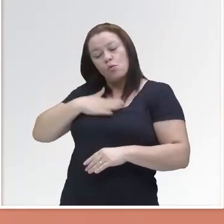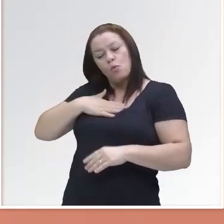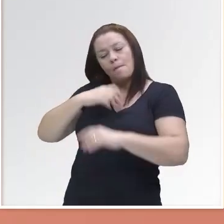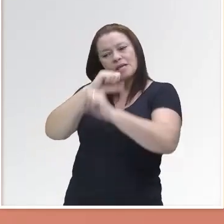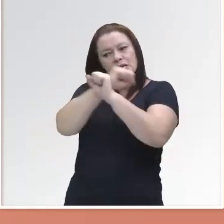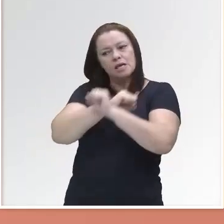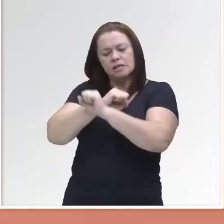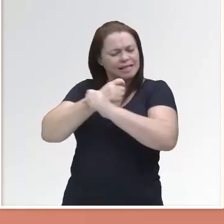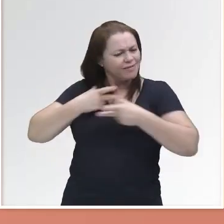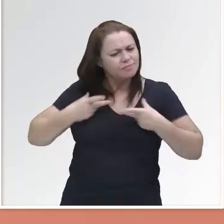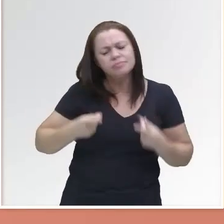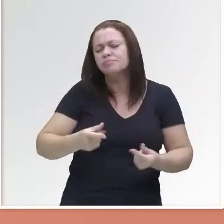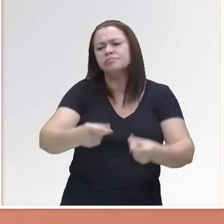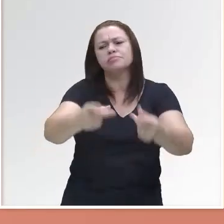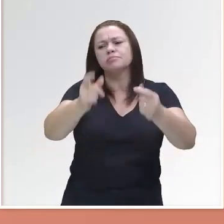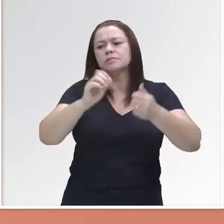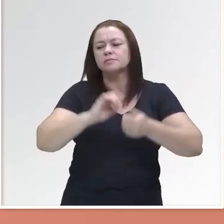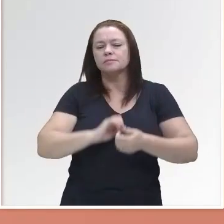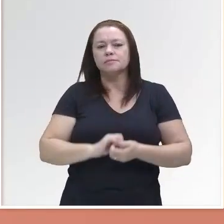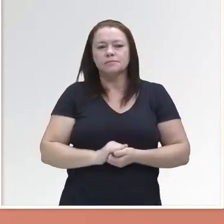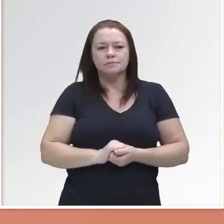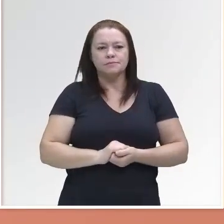para sempre.